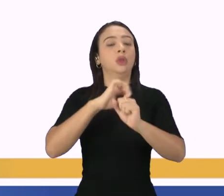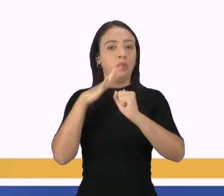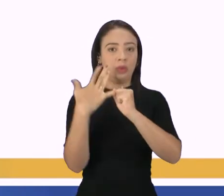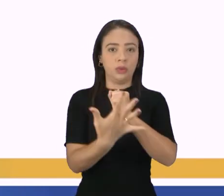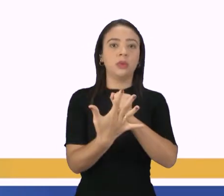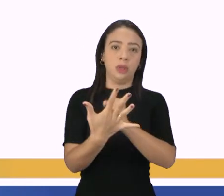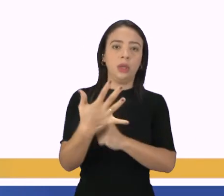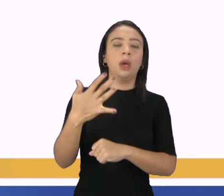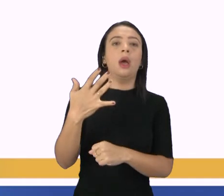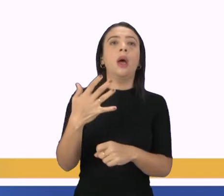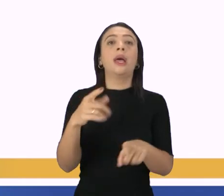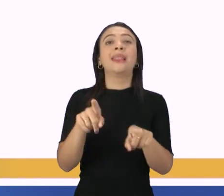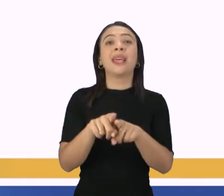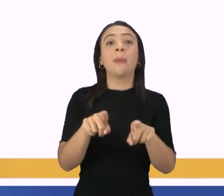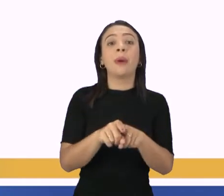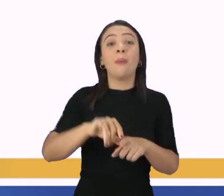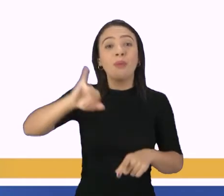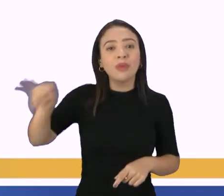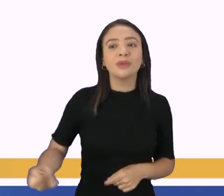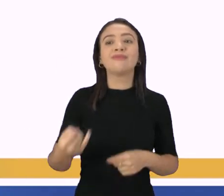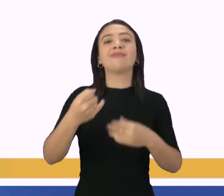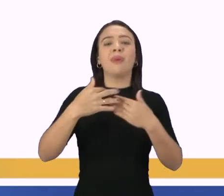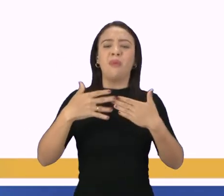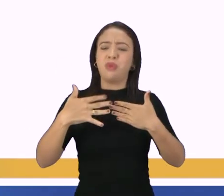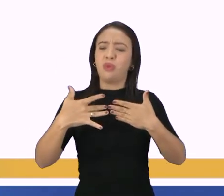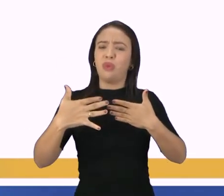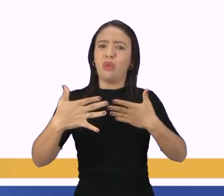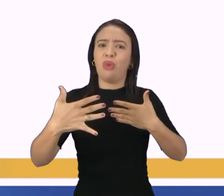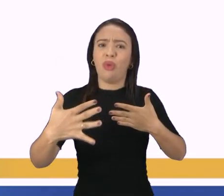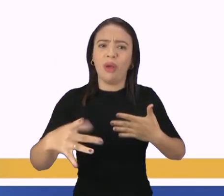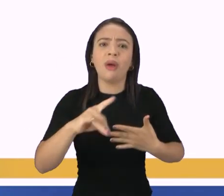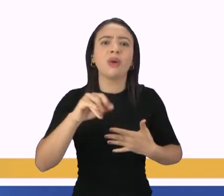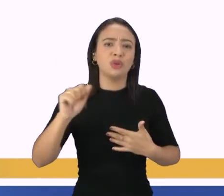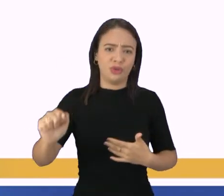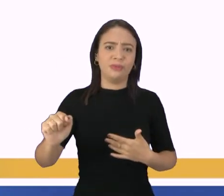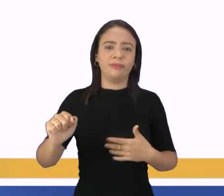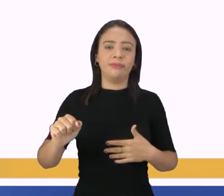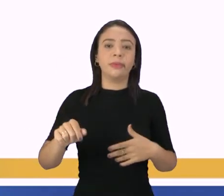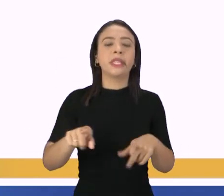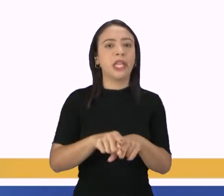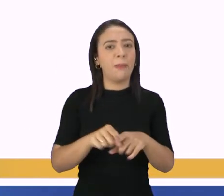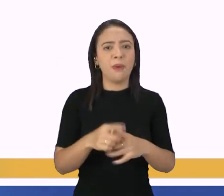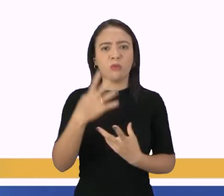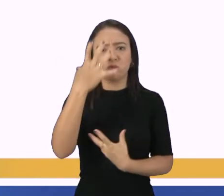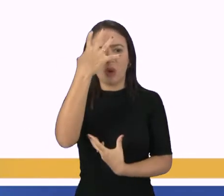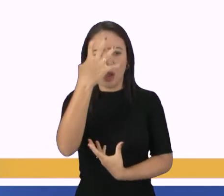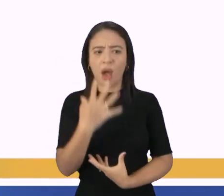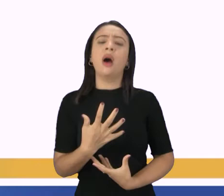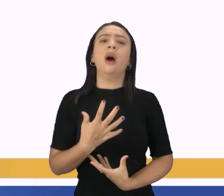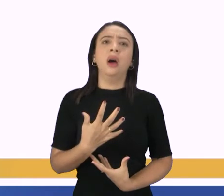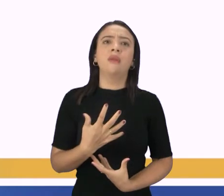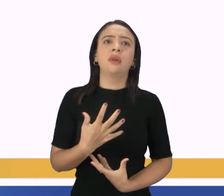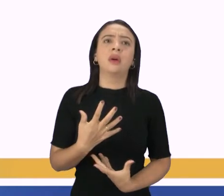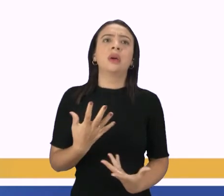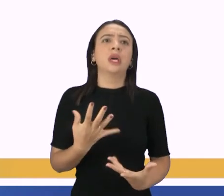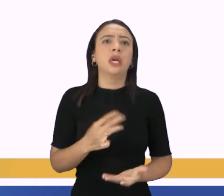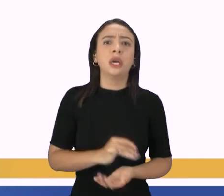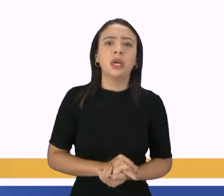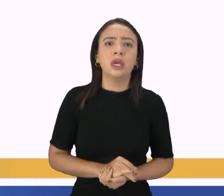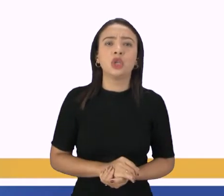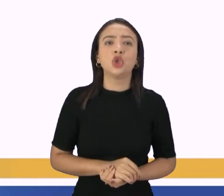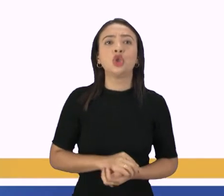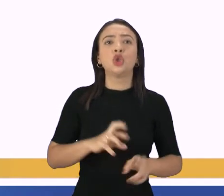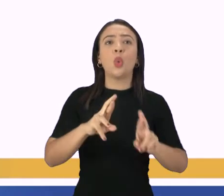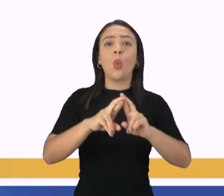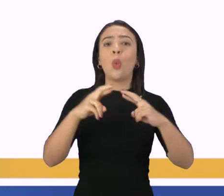aproveitou para estender ainda mais esse prazo. A indignação também é recorrente de uma reunião que ocorreu no dia 20